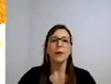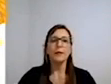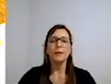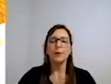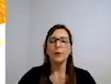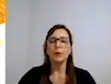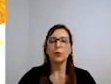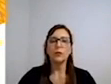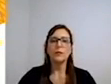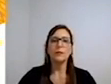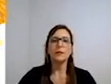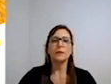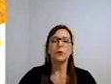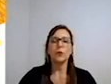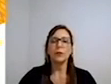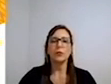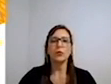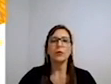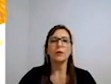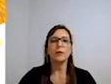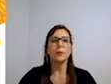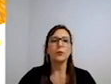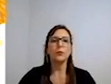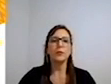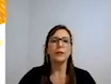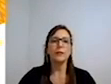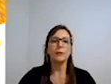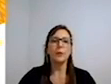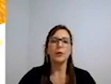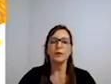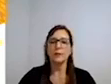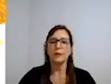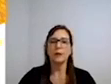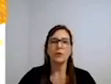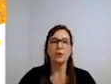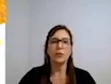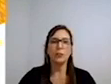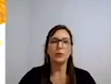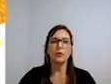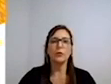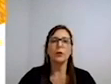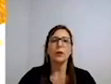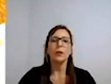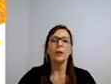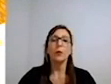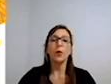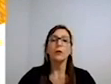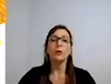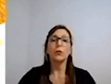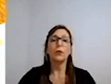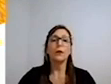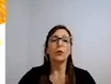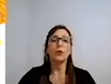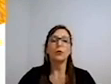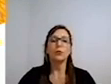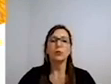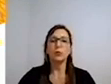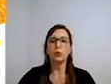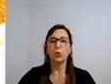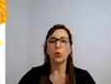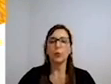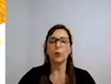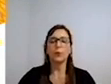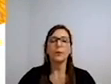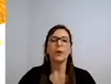Para receber todas essas informações e produzir respostas aos estímulos que podem ocorrer ao longo de todo